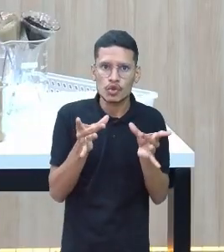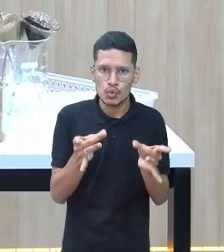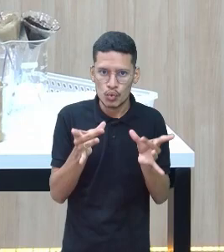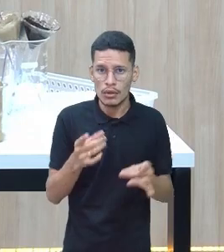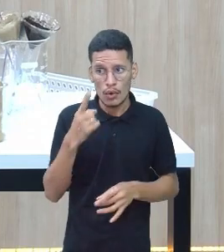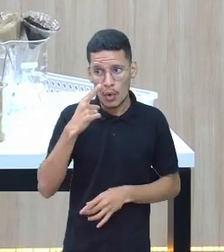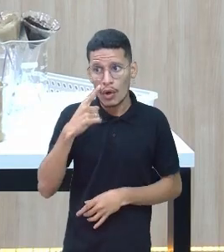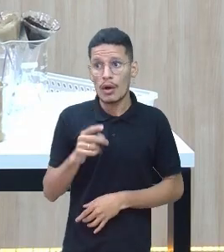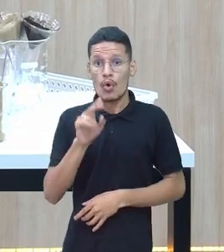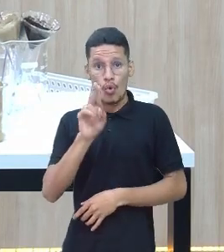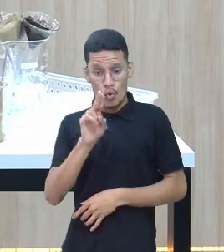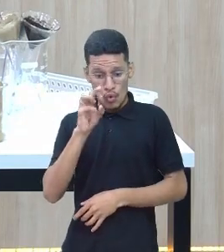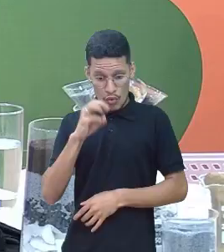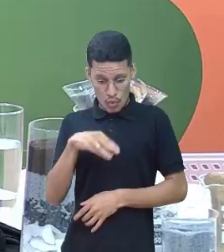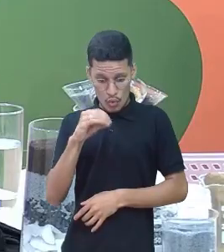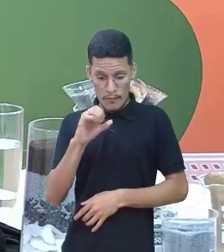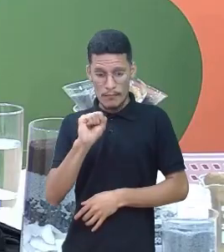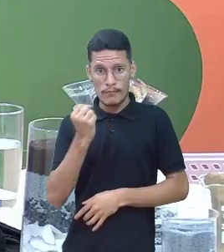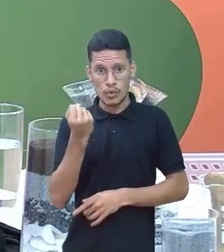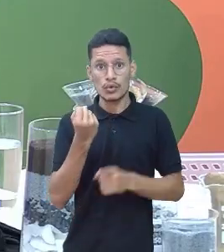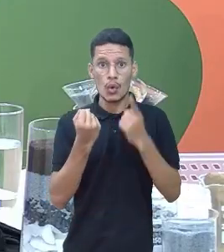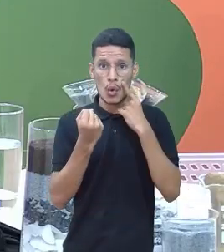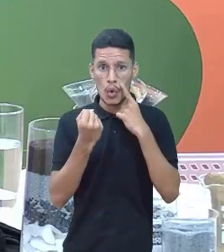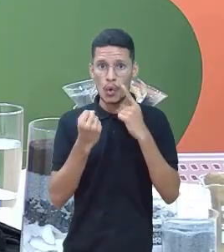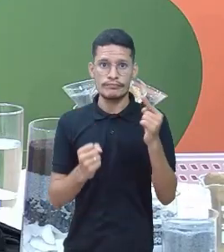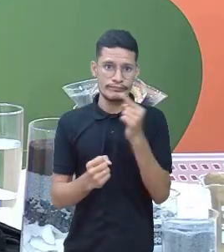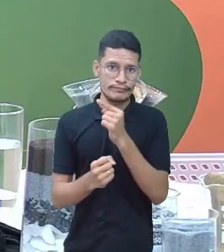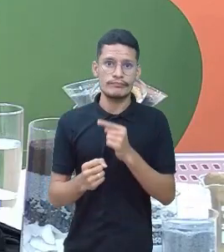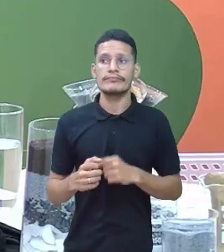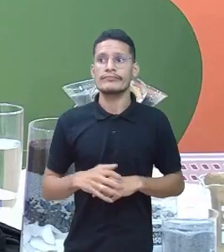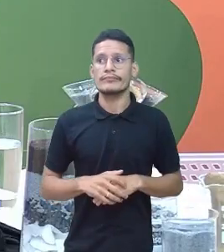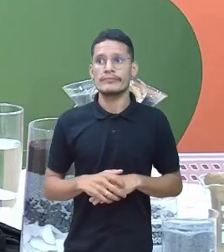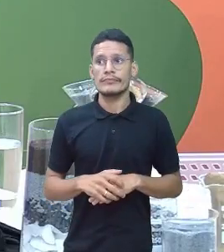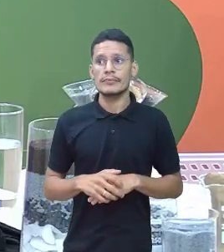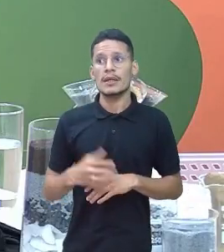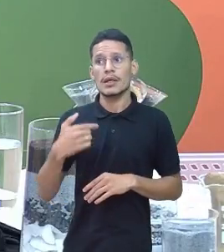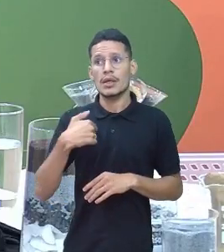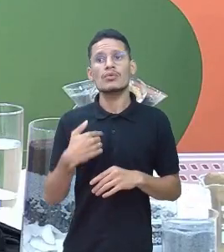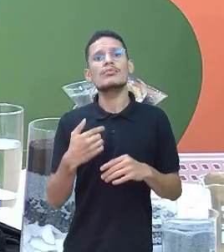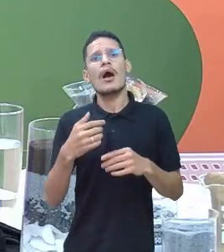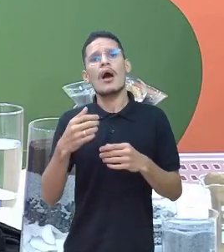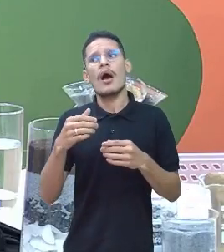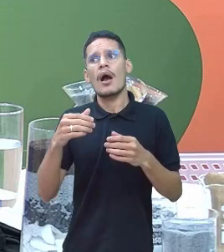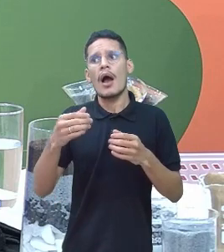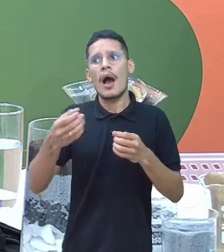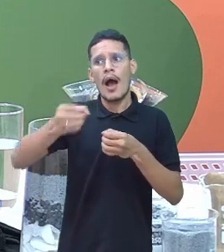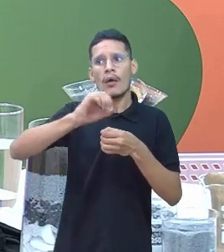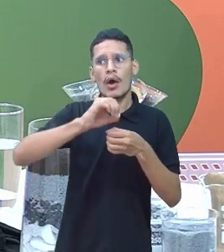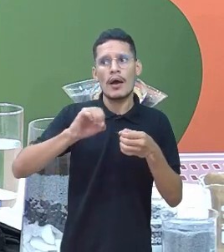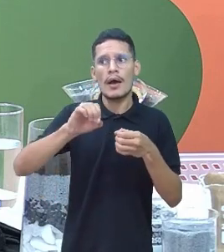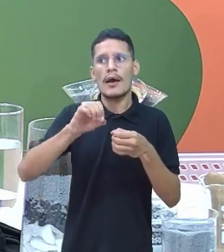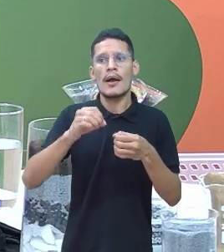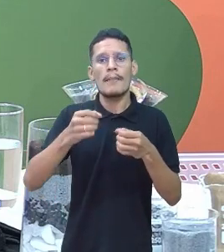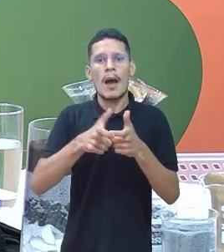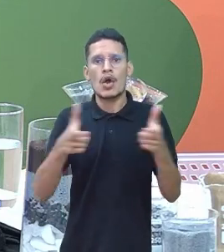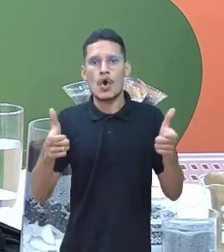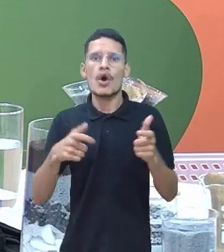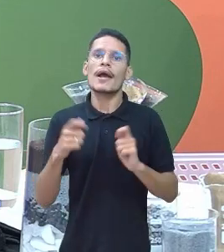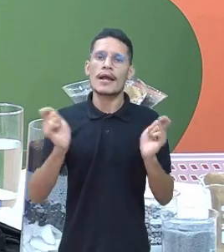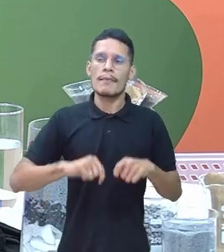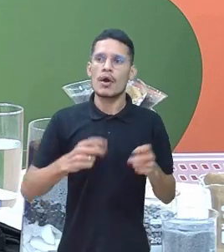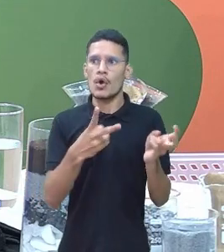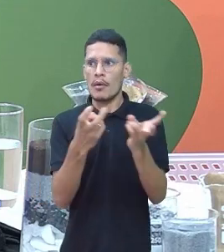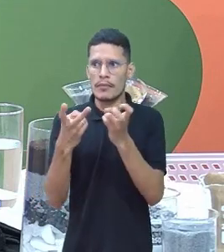o humus, já não mais com o funil. Então a gente vai colocar, eu vou colocar uma quantidade maior, para a gente poder